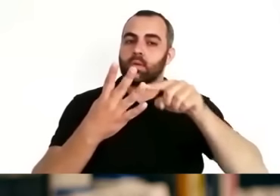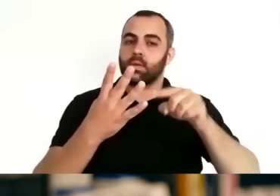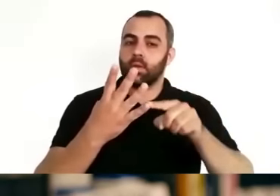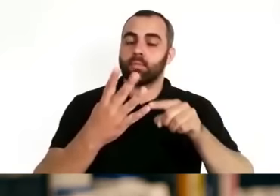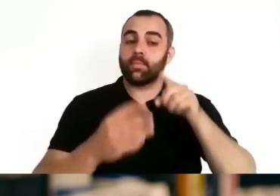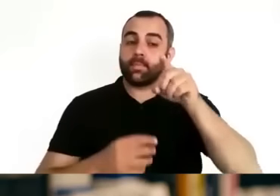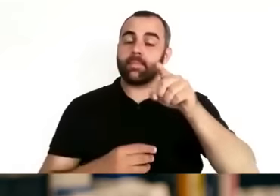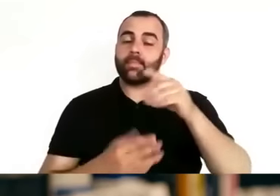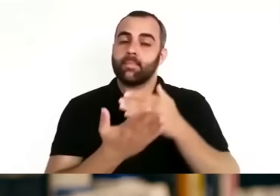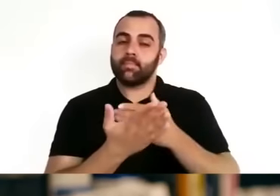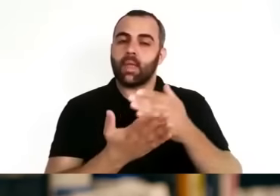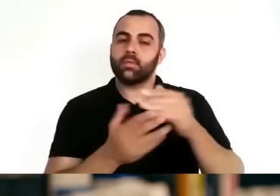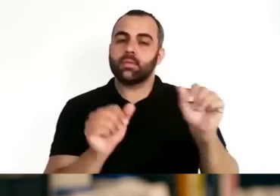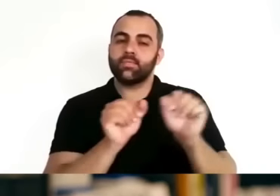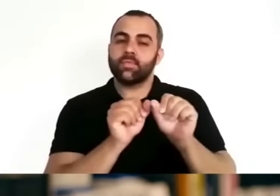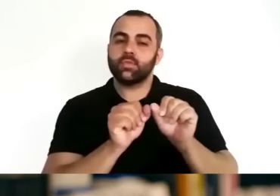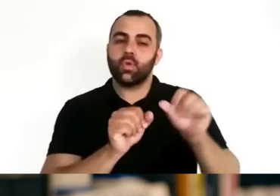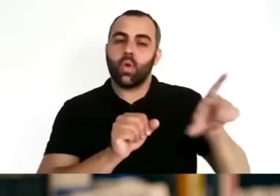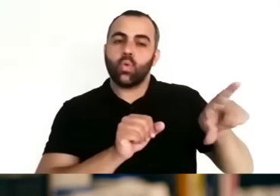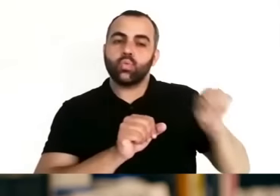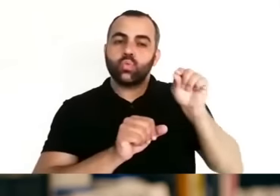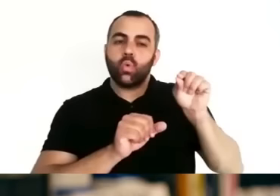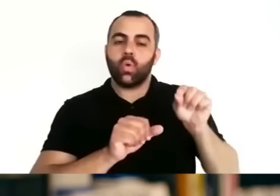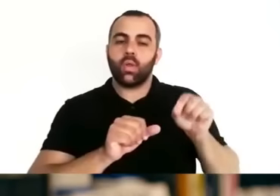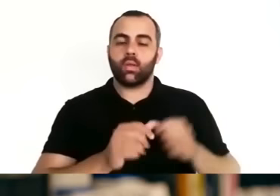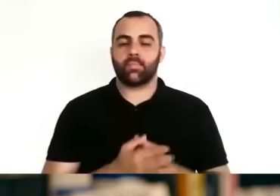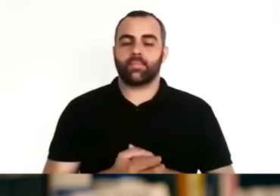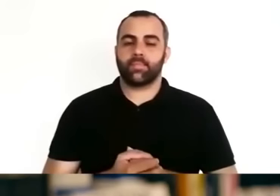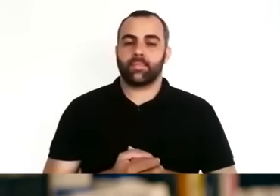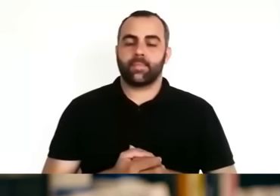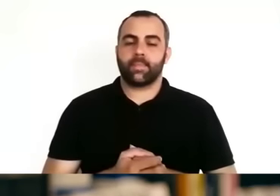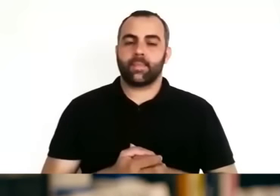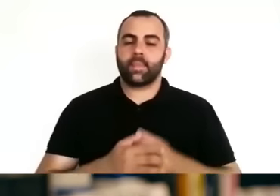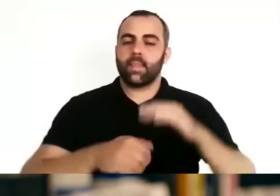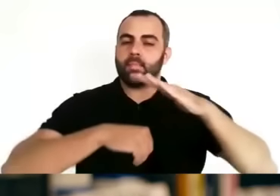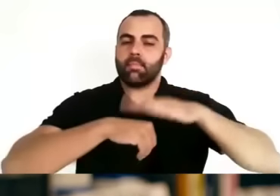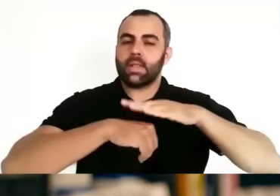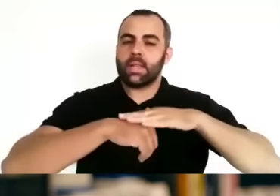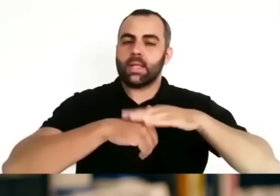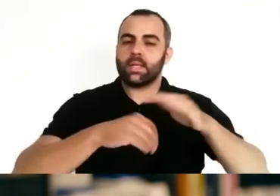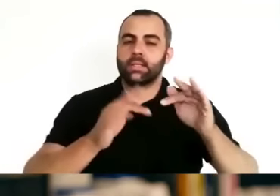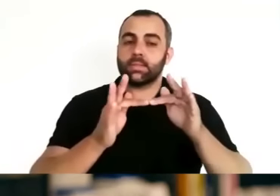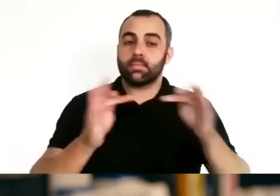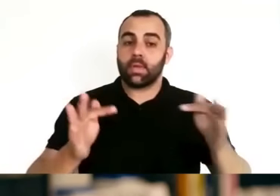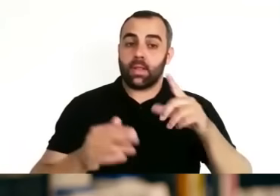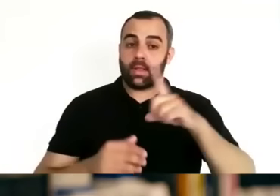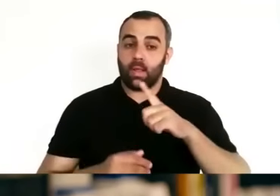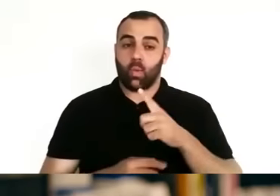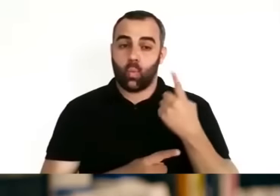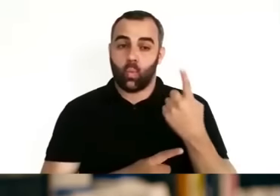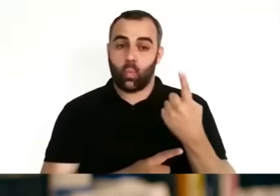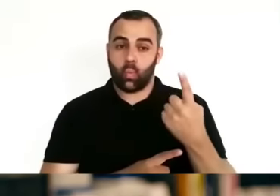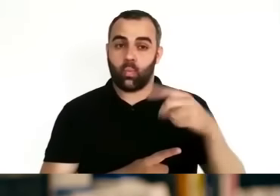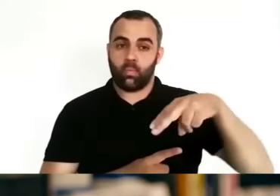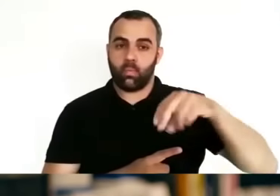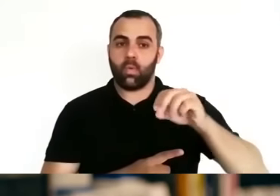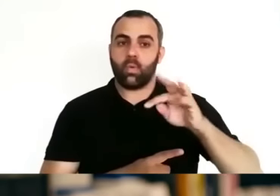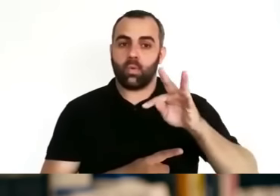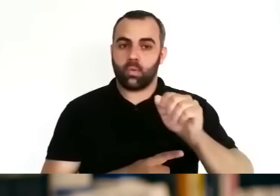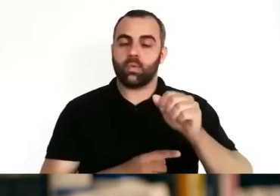a fazer suas escolhas. Né? Então, de uma maneira simples, você tendo uma nota, você